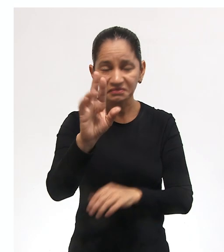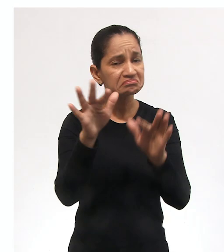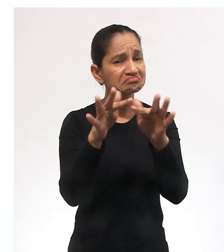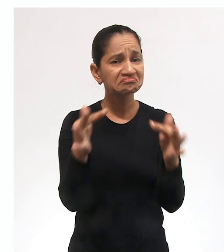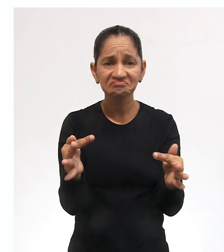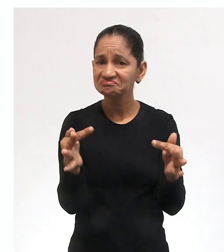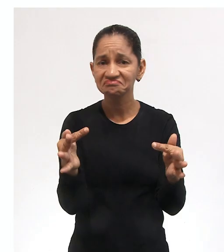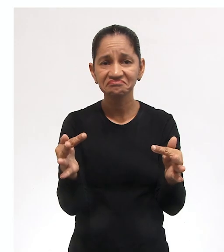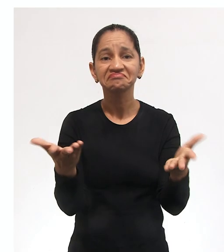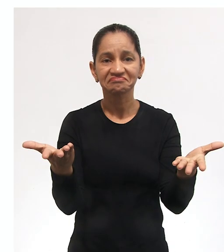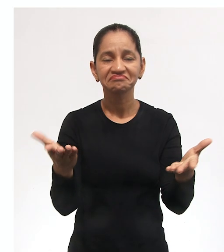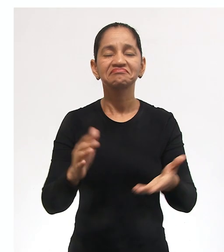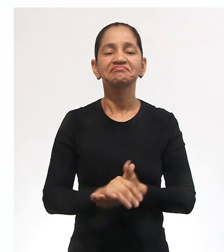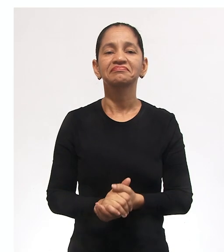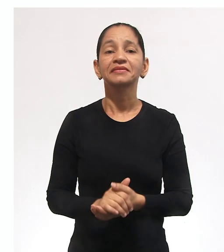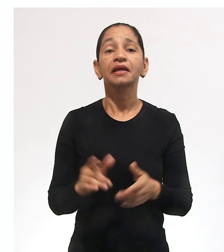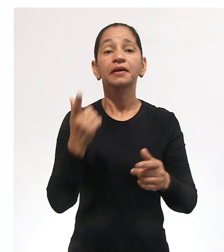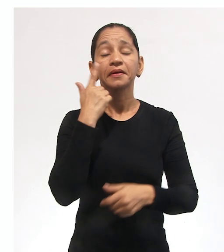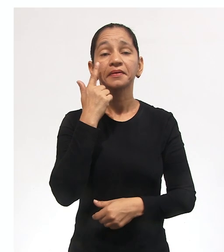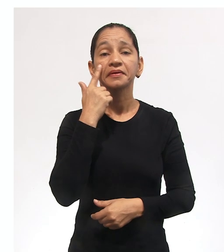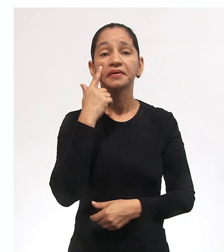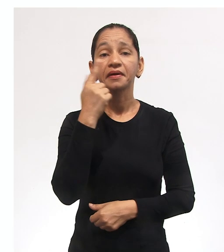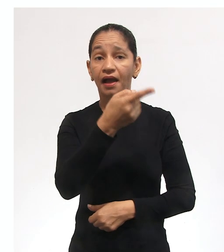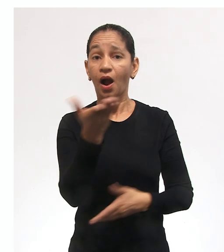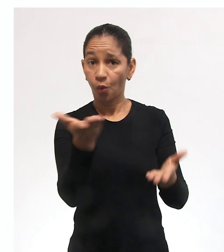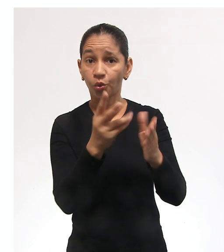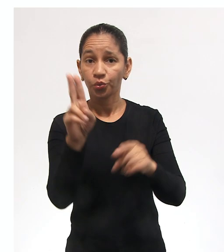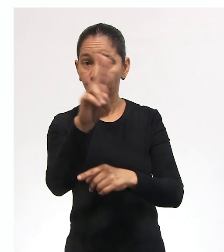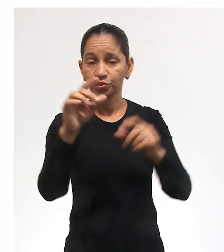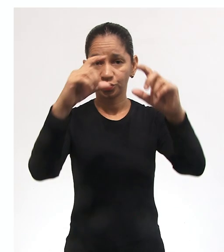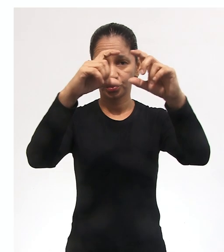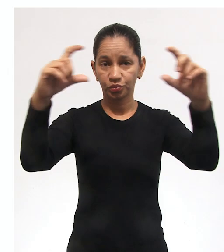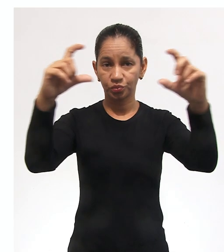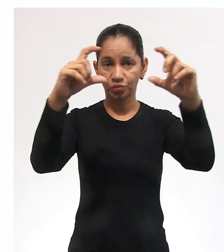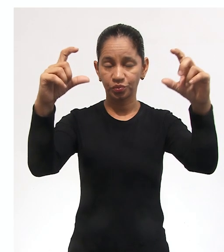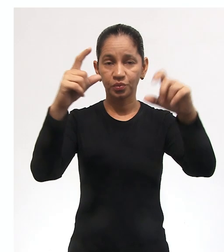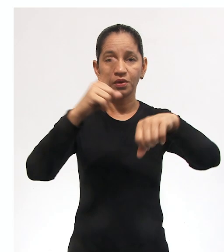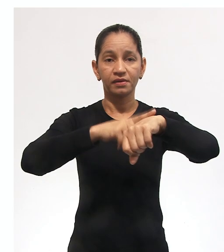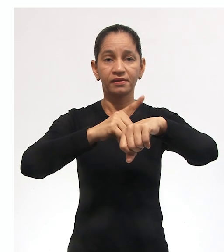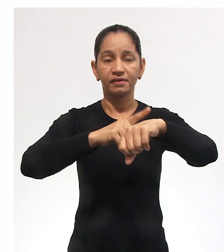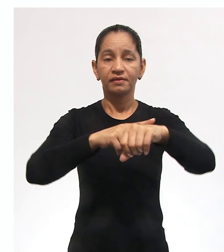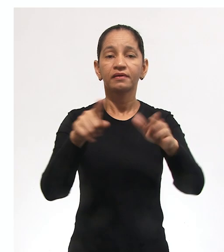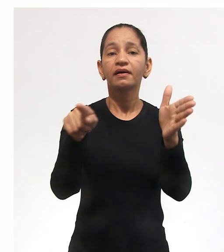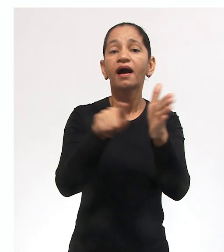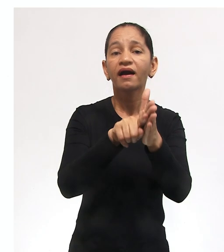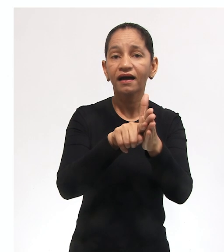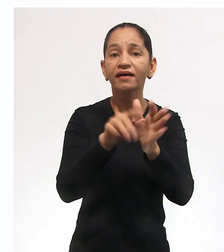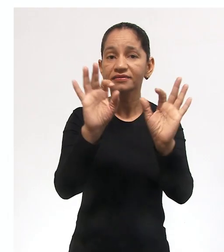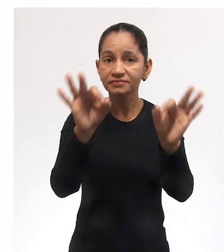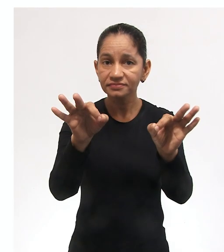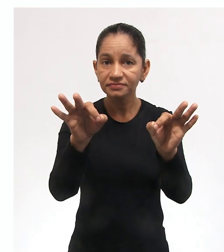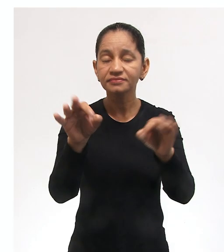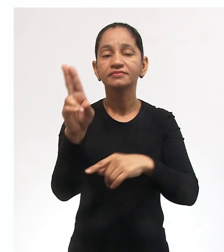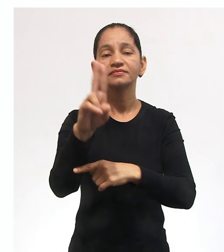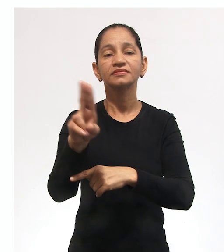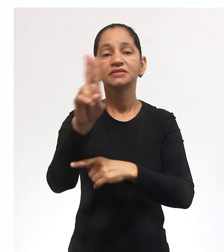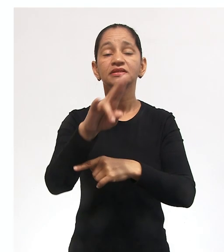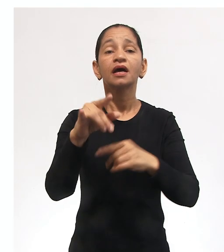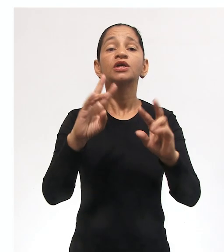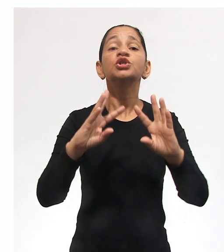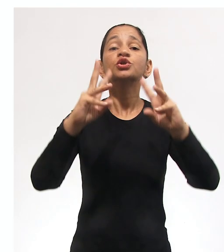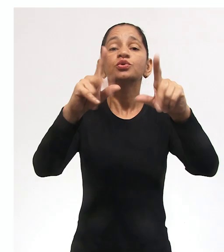outro caso, do fator de desconto, nós vamos aplicar uma subtração, tá? Uma subtração